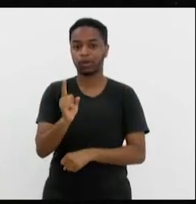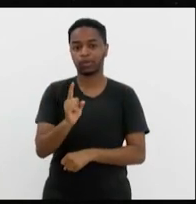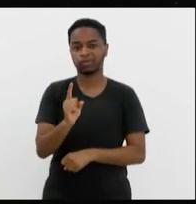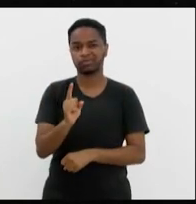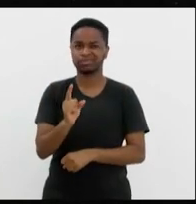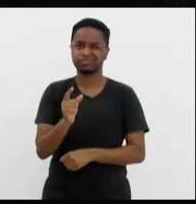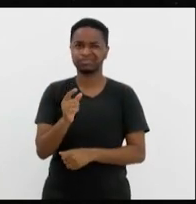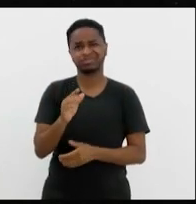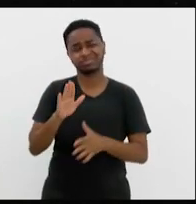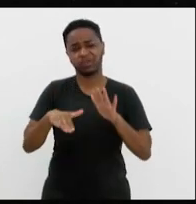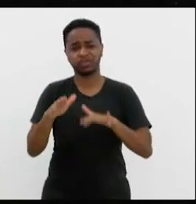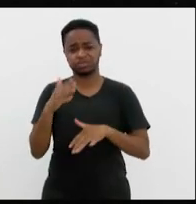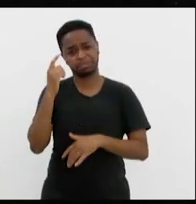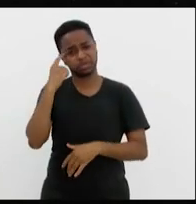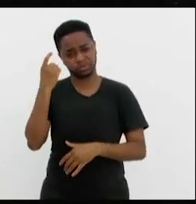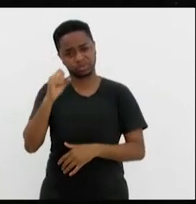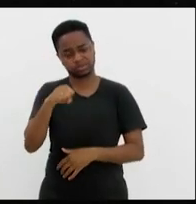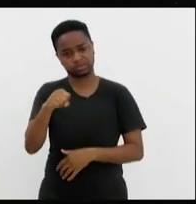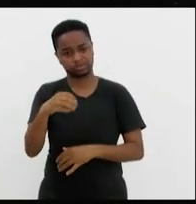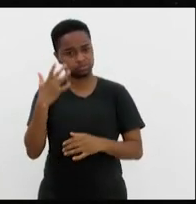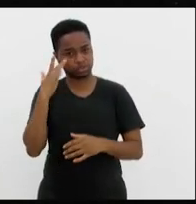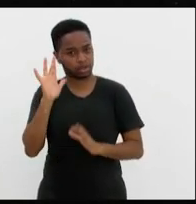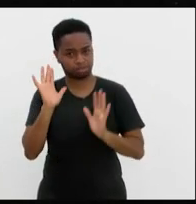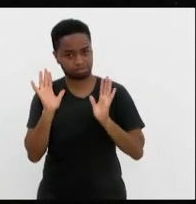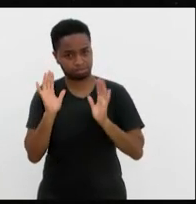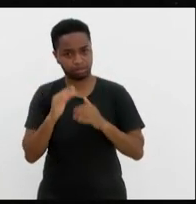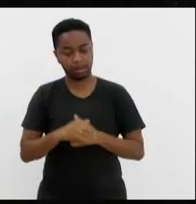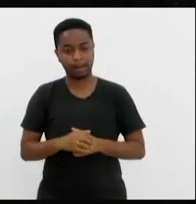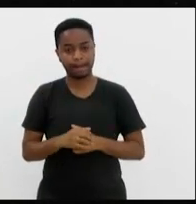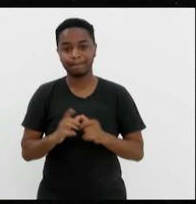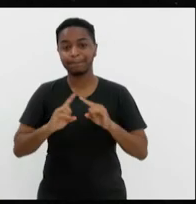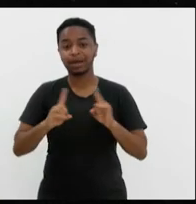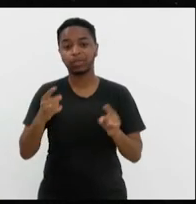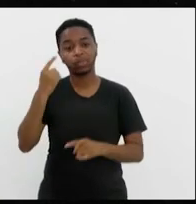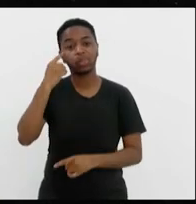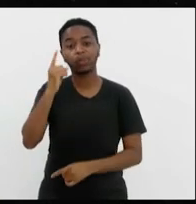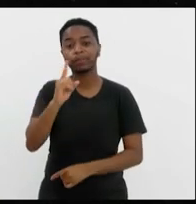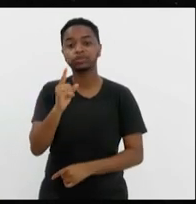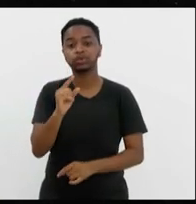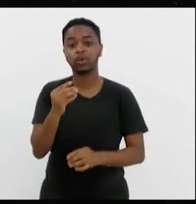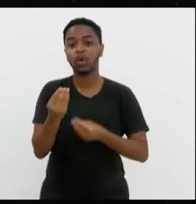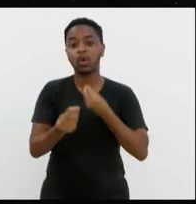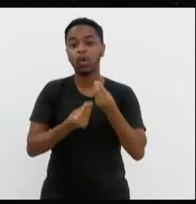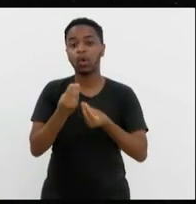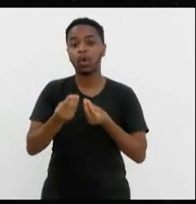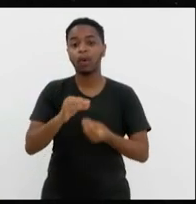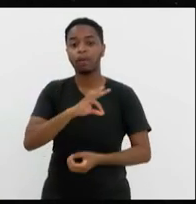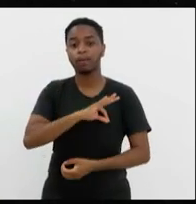para pensar, não sei, o que o policial hoje passa.